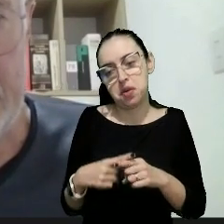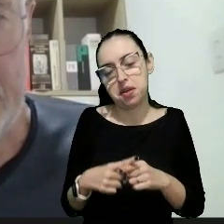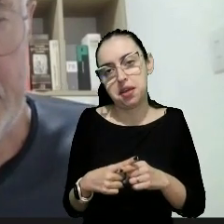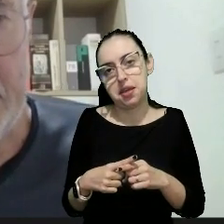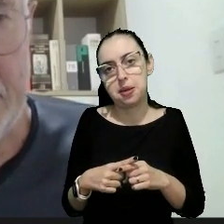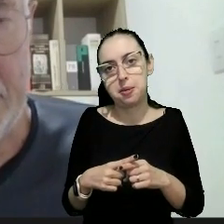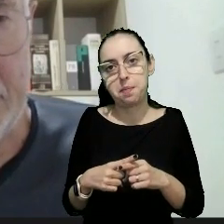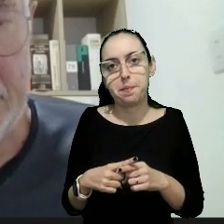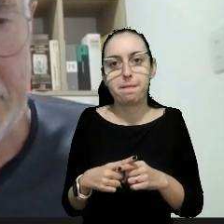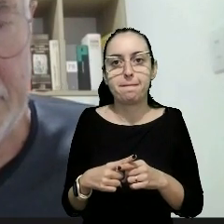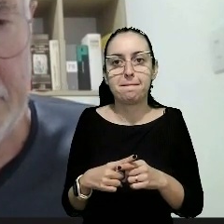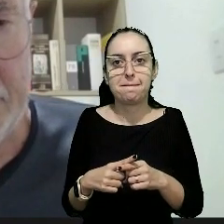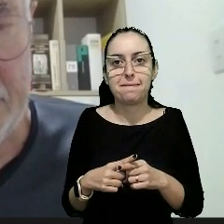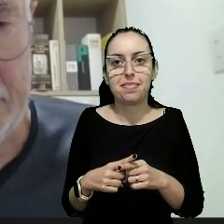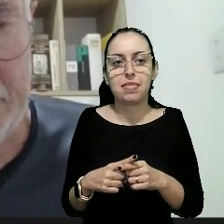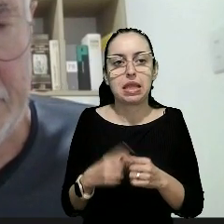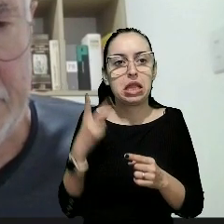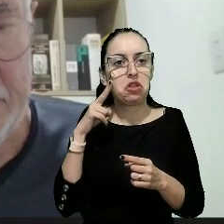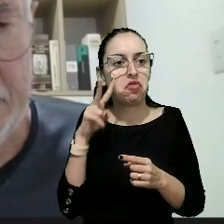não sei se é porque